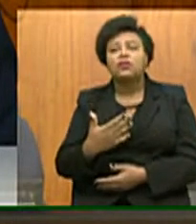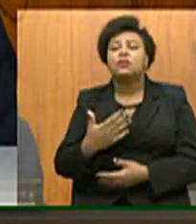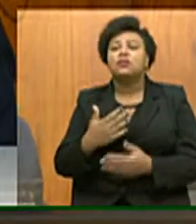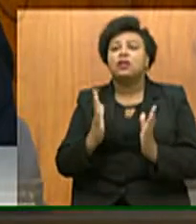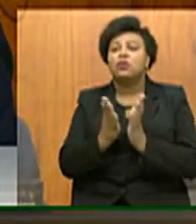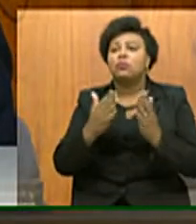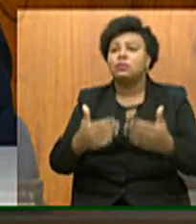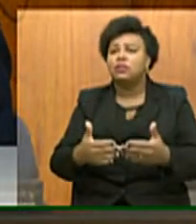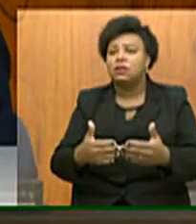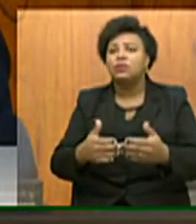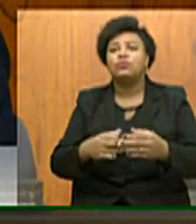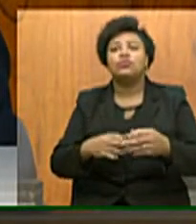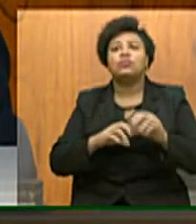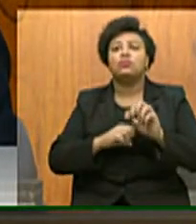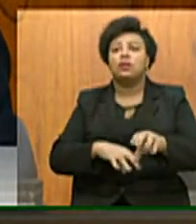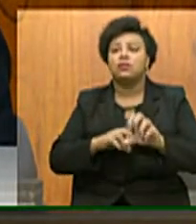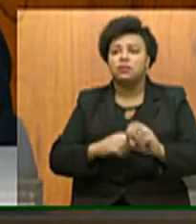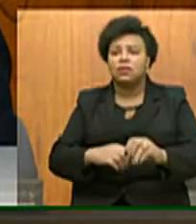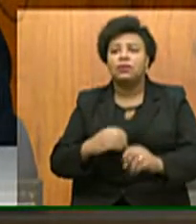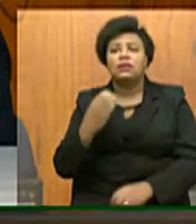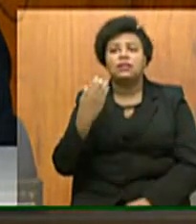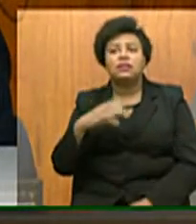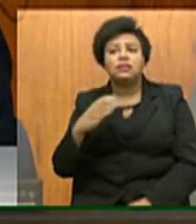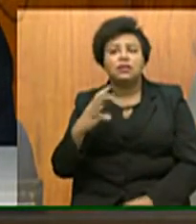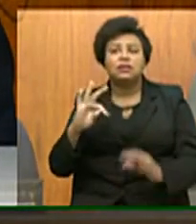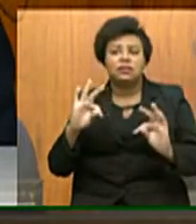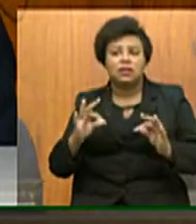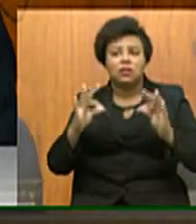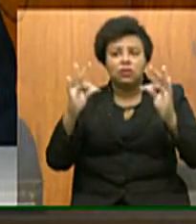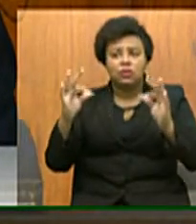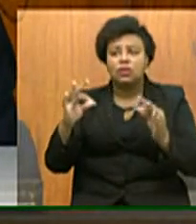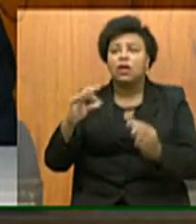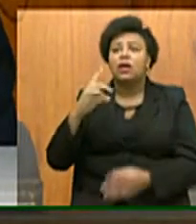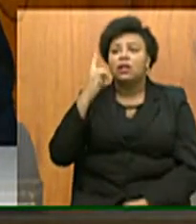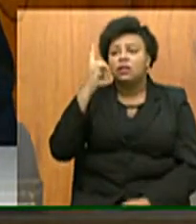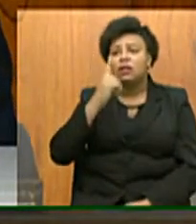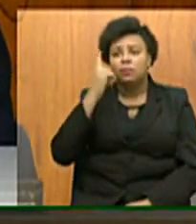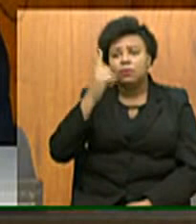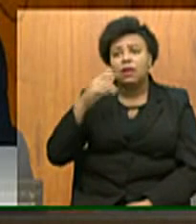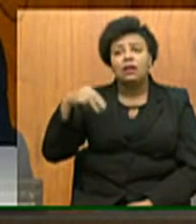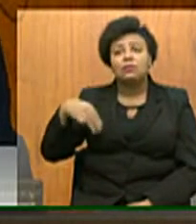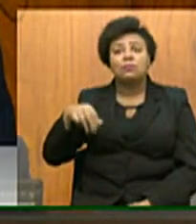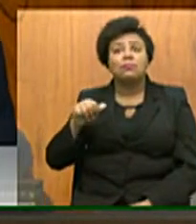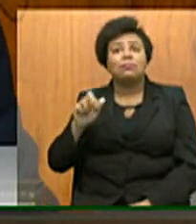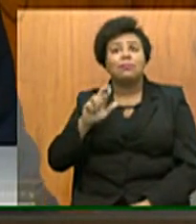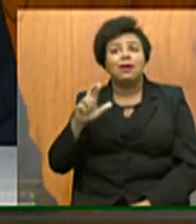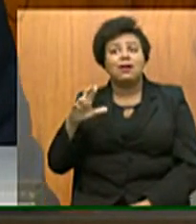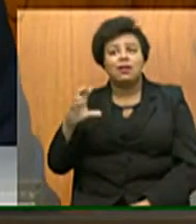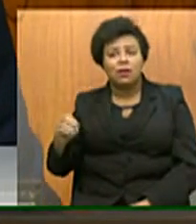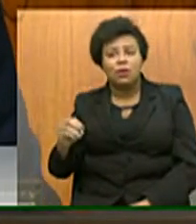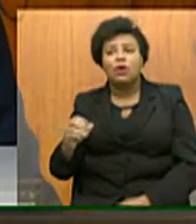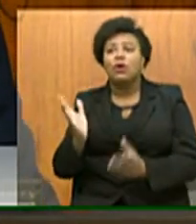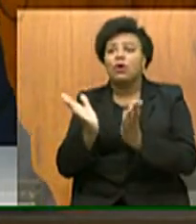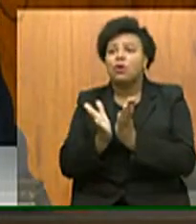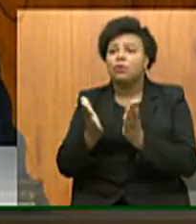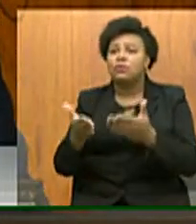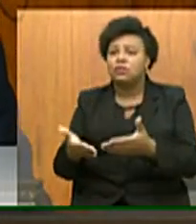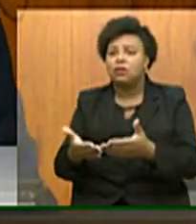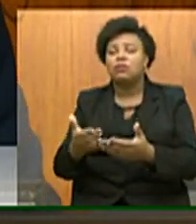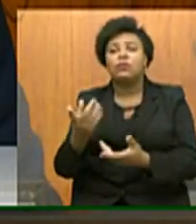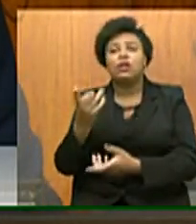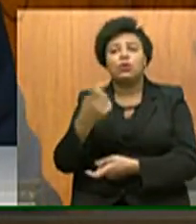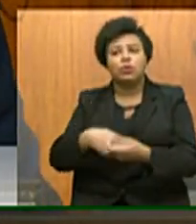Desporto, Ciência e Tecnologia, deputado relator Luiz Marenco. Parecer favorável da Comissão de Economia,